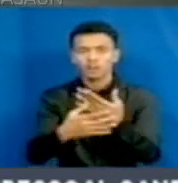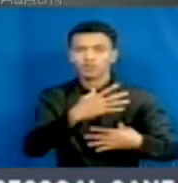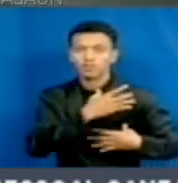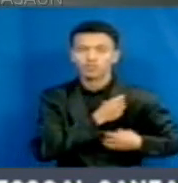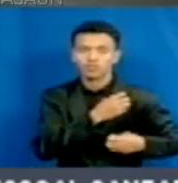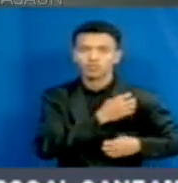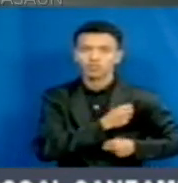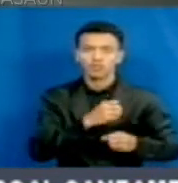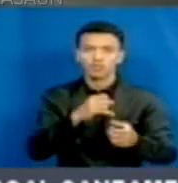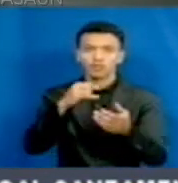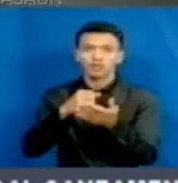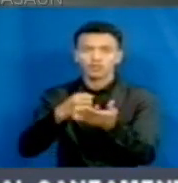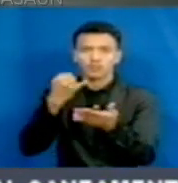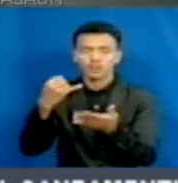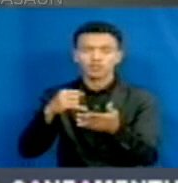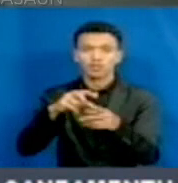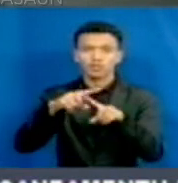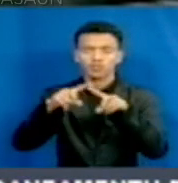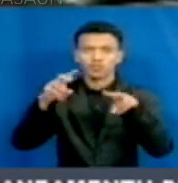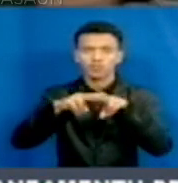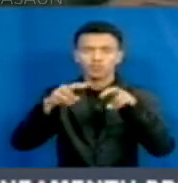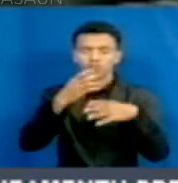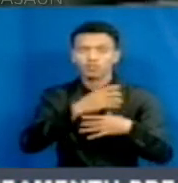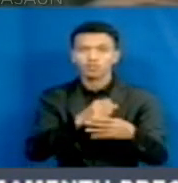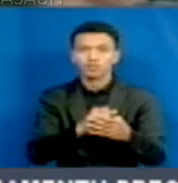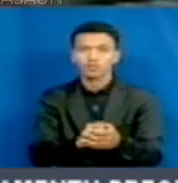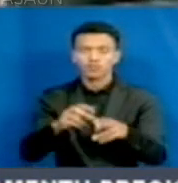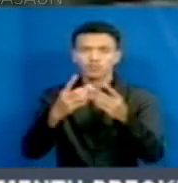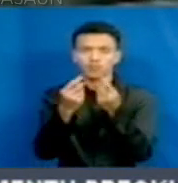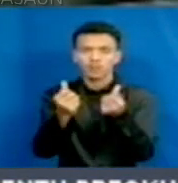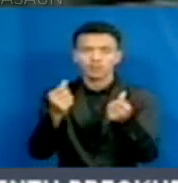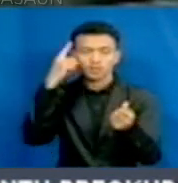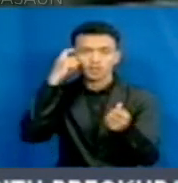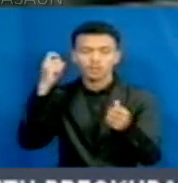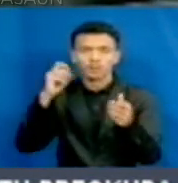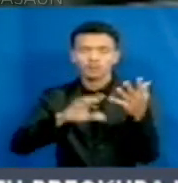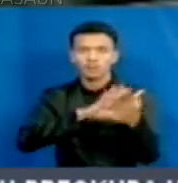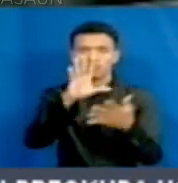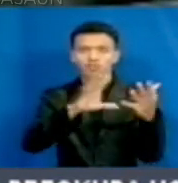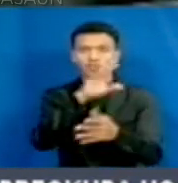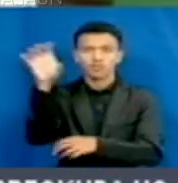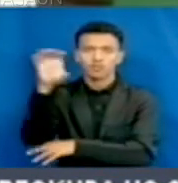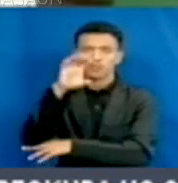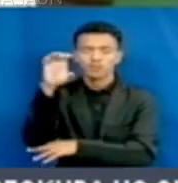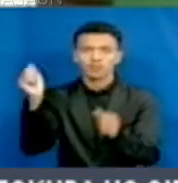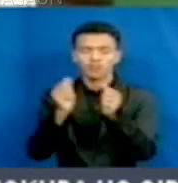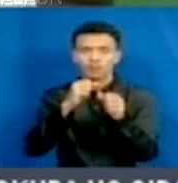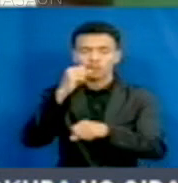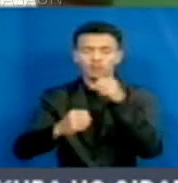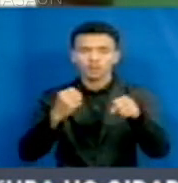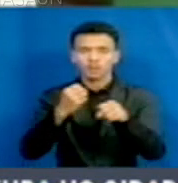queijo no manutolon, trigo no seluktan, tamba festa natal no tinanfon. Ita tene, normalmente